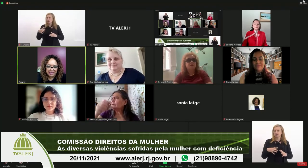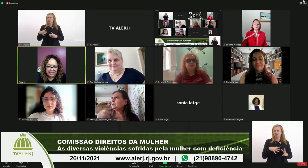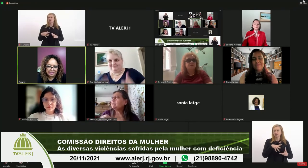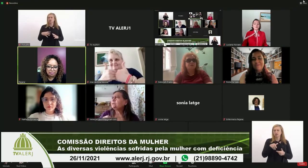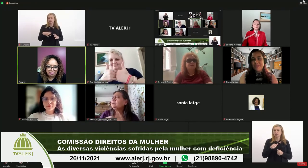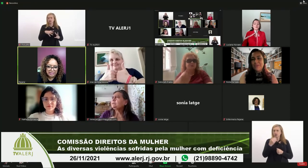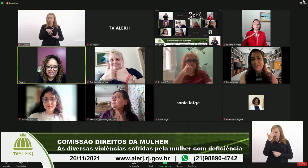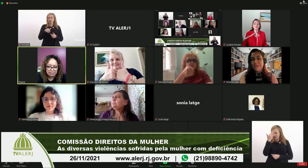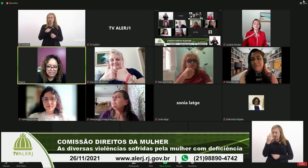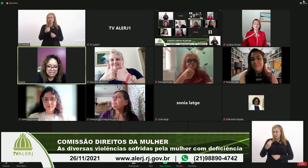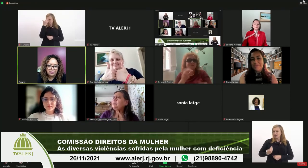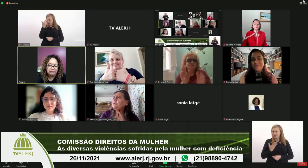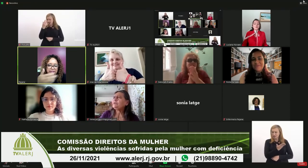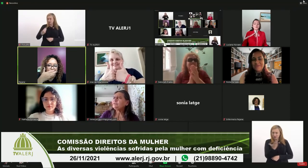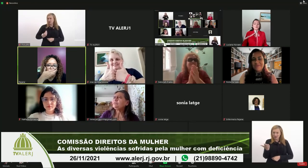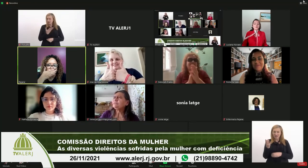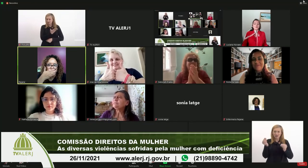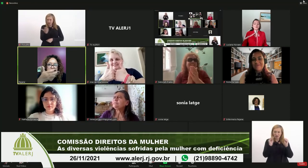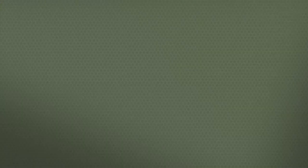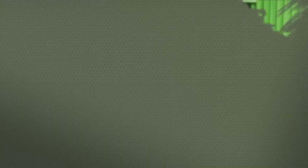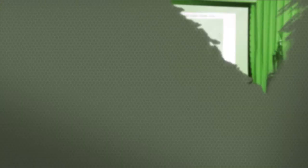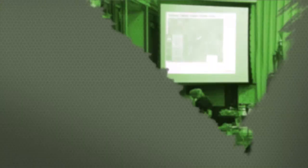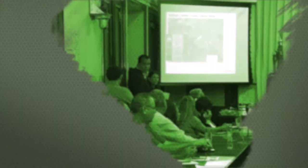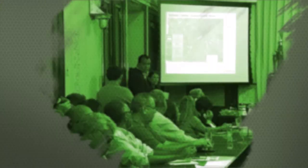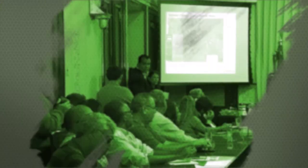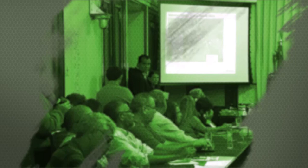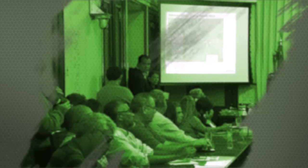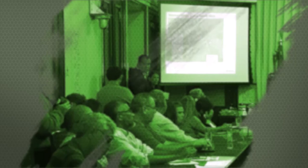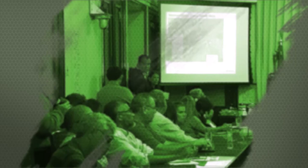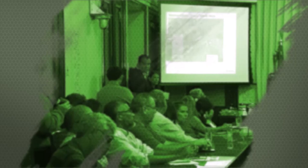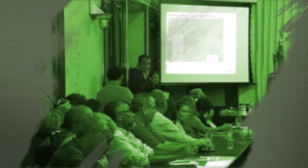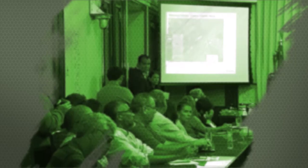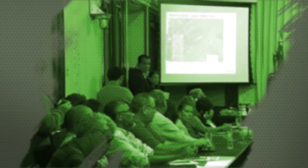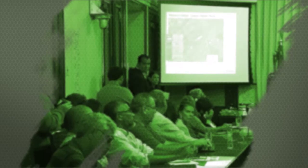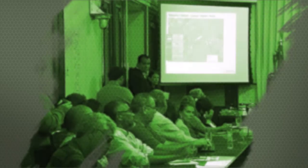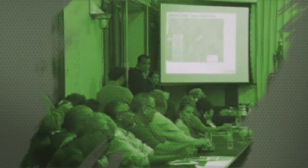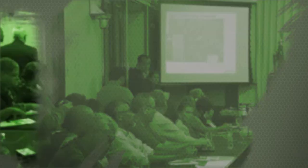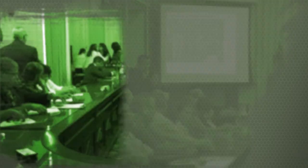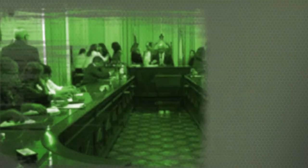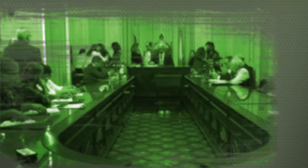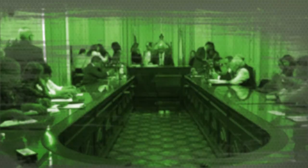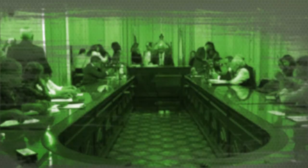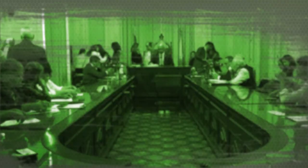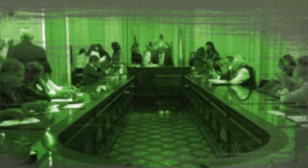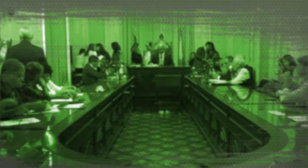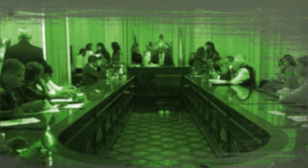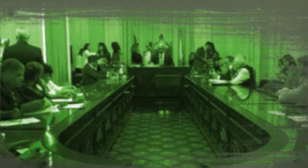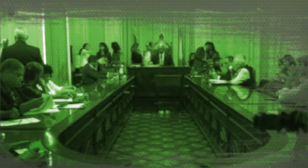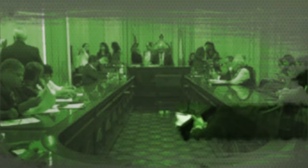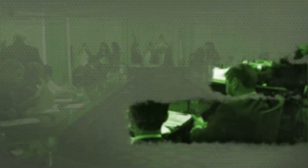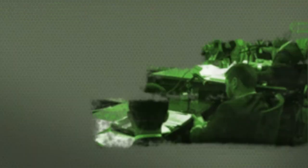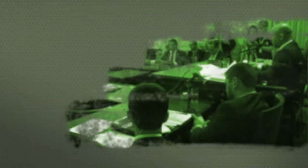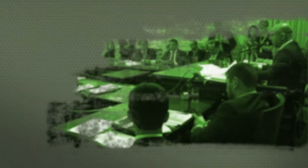Obrigado pela participação, um beijo. beijo. Um beijo viva, um beijo.